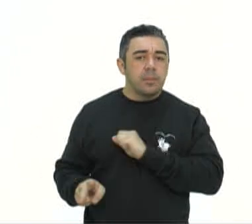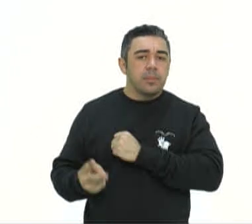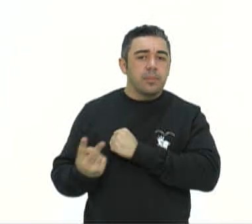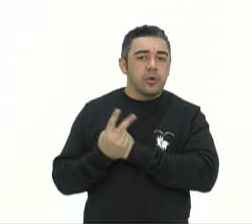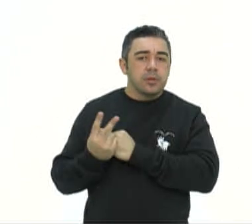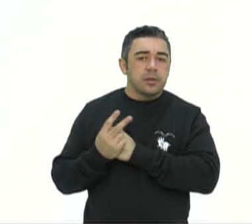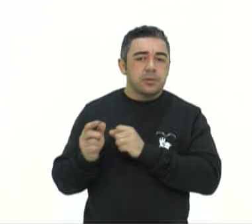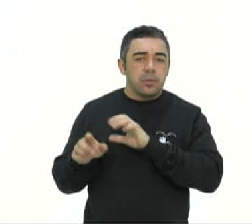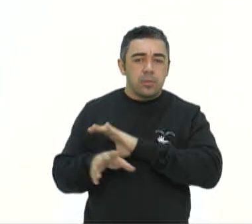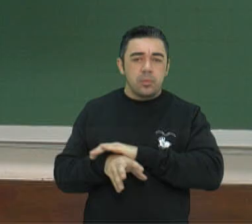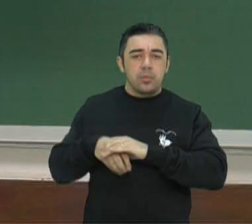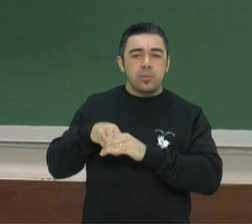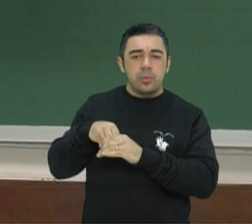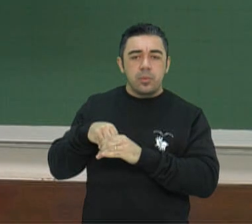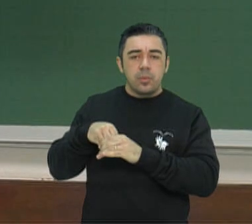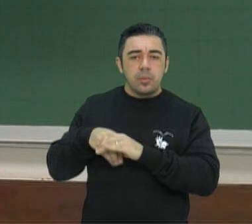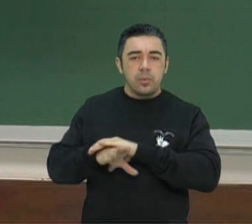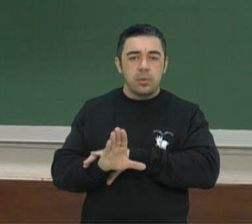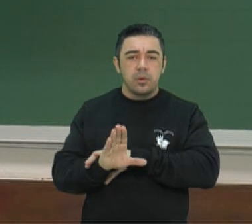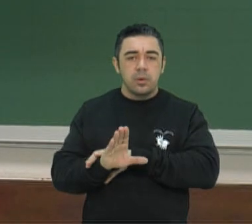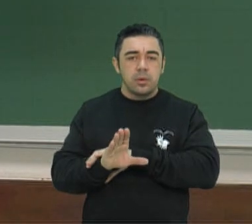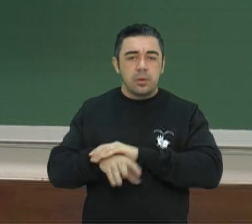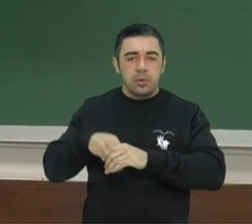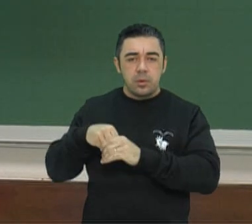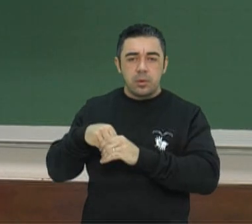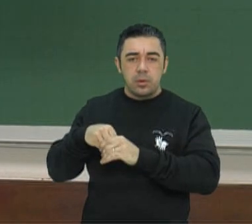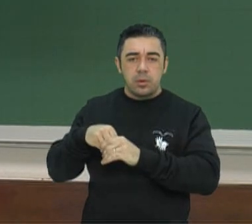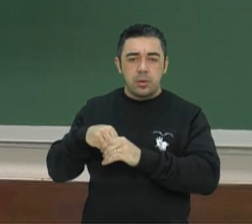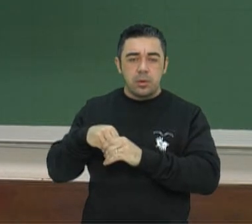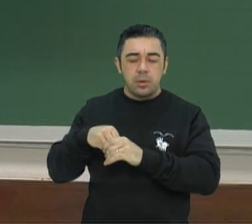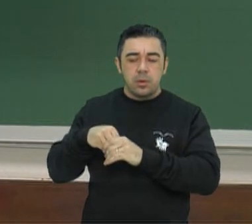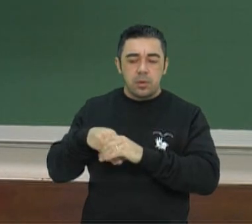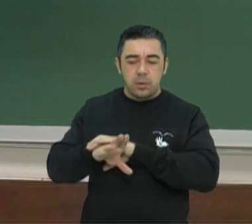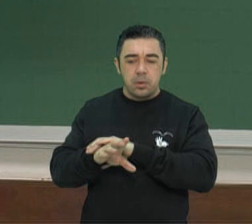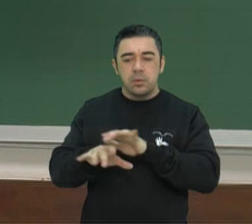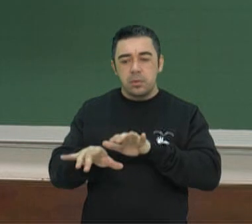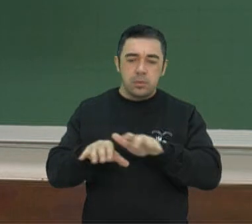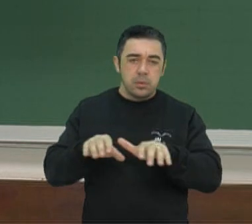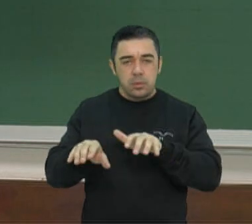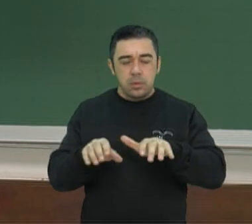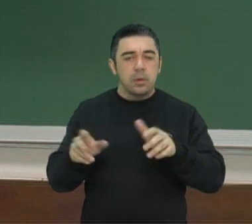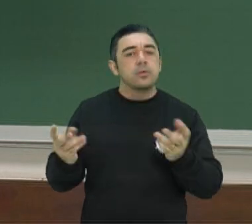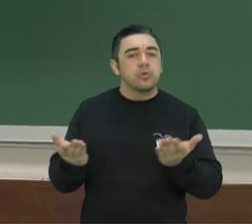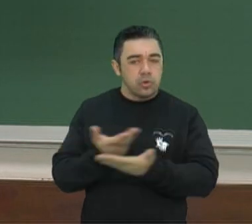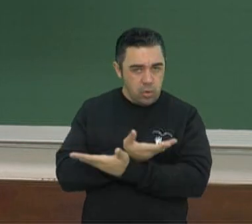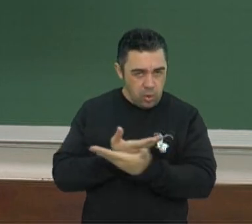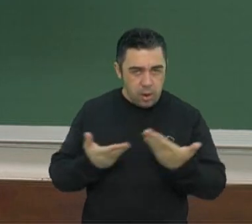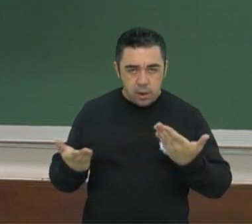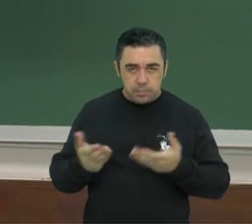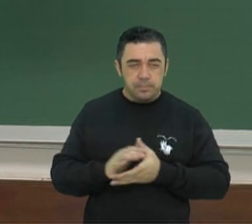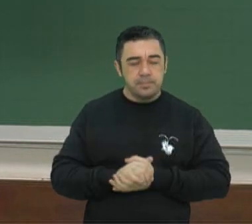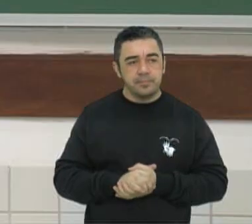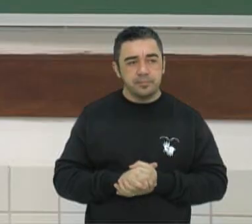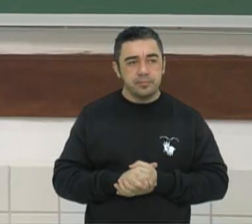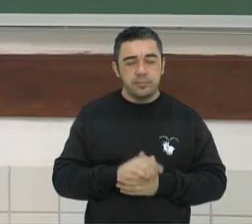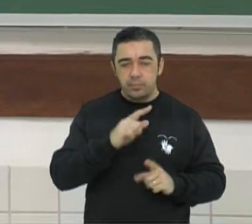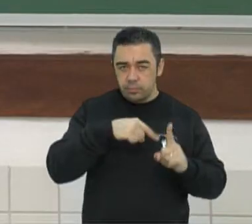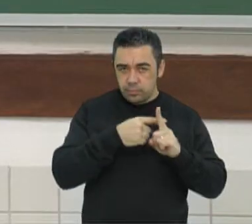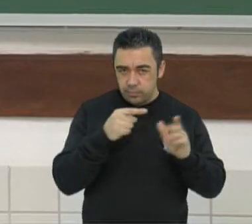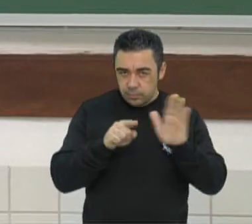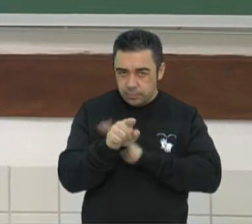Proteção. O predador vai ter dificuldade para chegar nele, porque vai se machucar, certo? Então, olha, uma troca de favores. Mais um quiz,